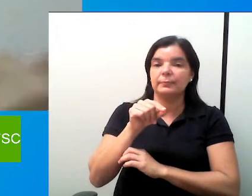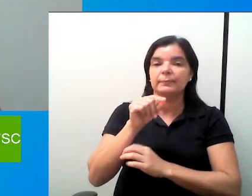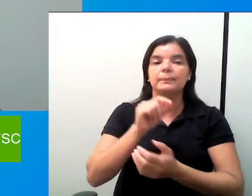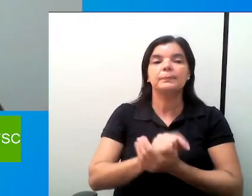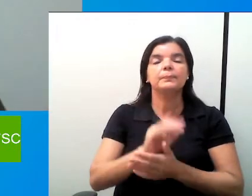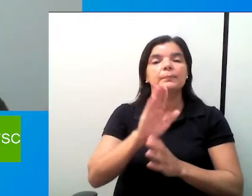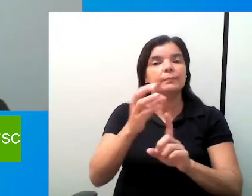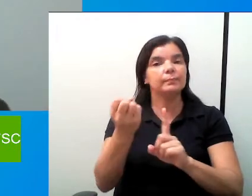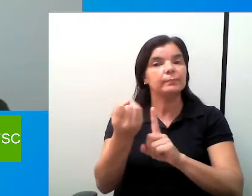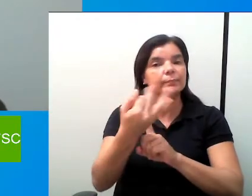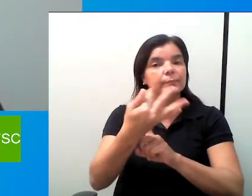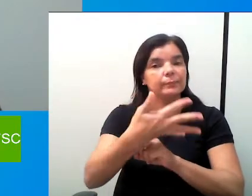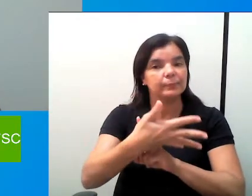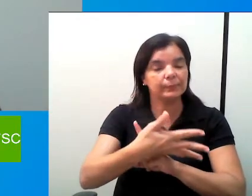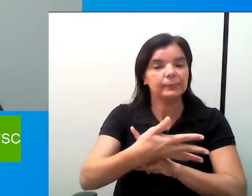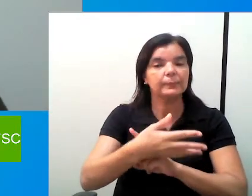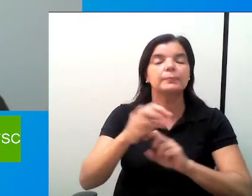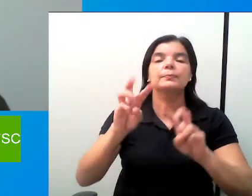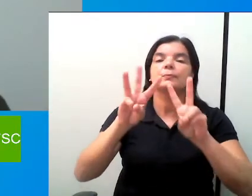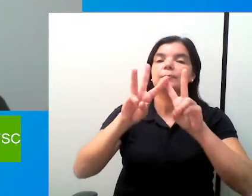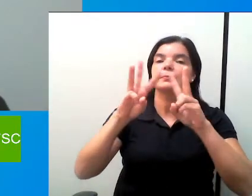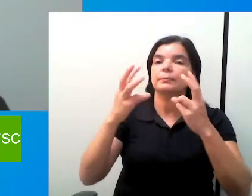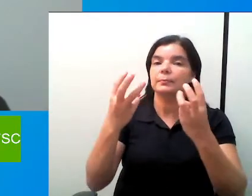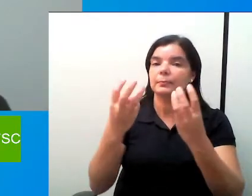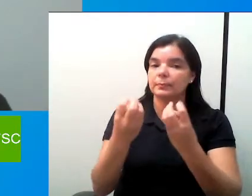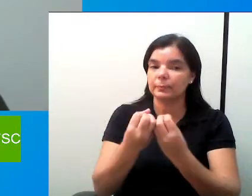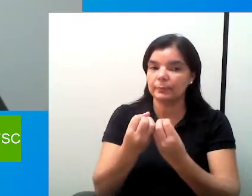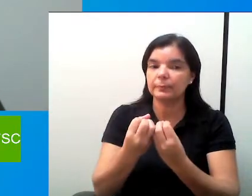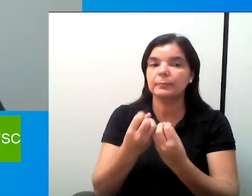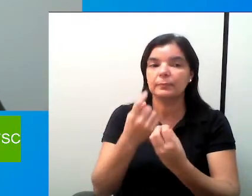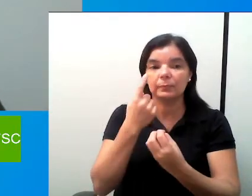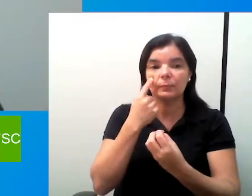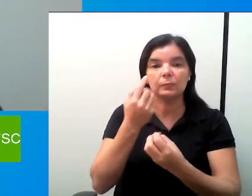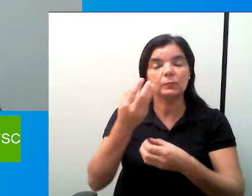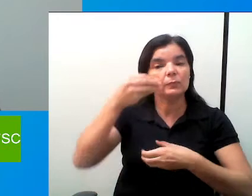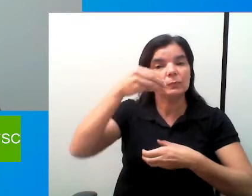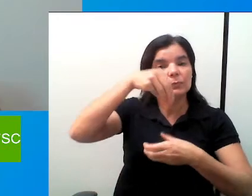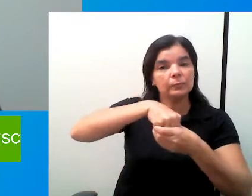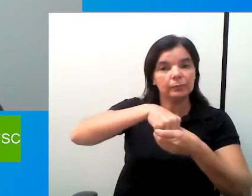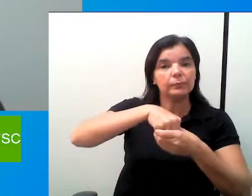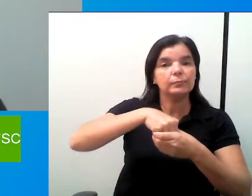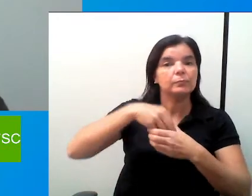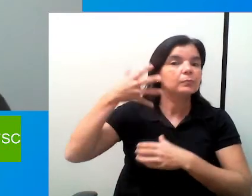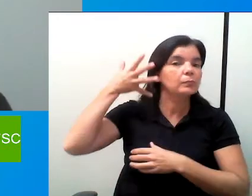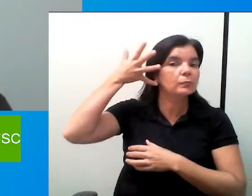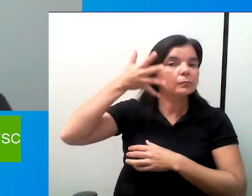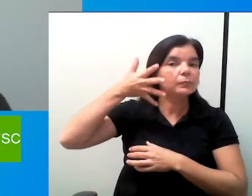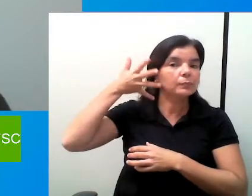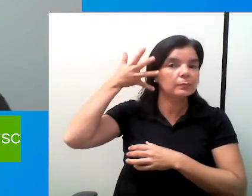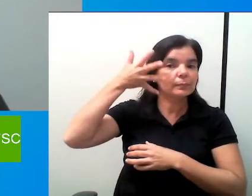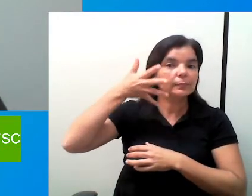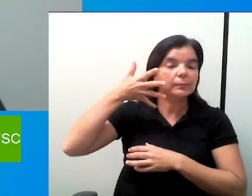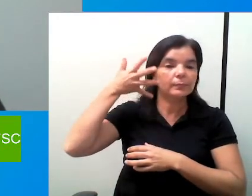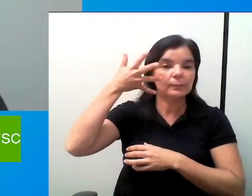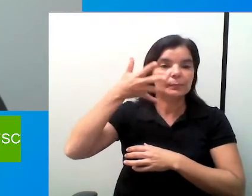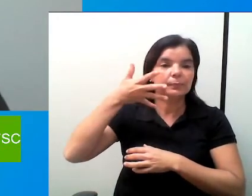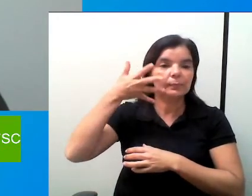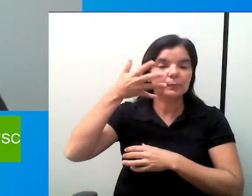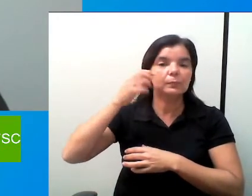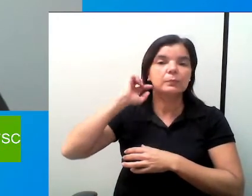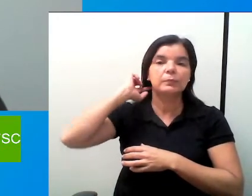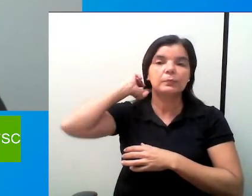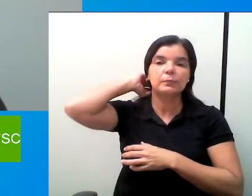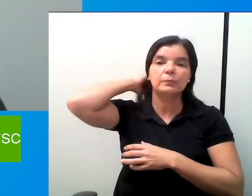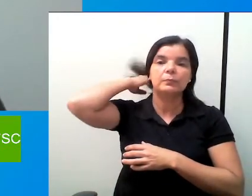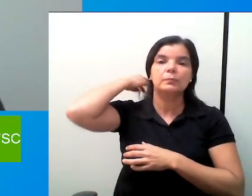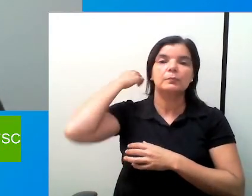realizam eventos que a gente recebe, então, o público externo aqui, com palestrantes agora, isso foi o lado, se é